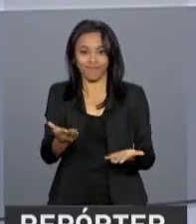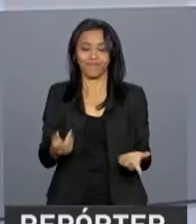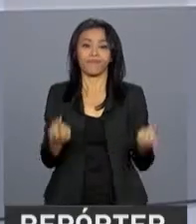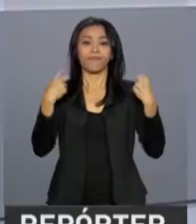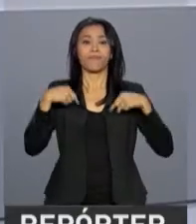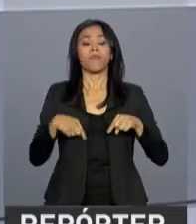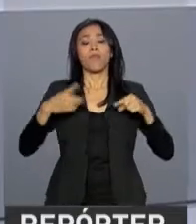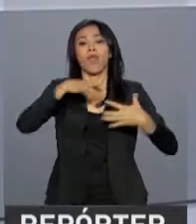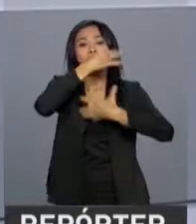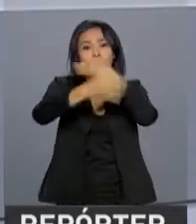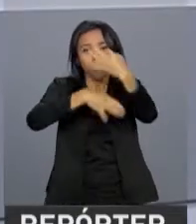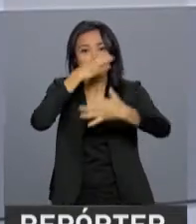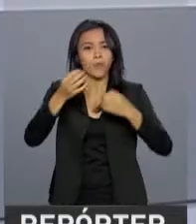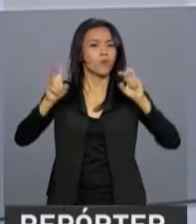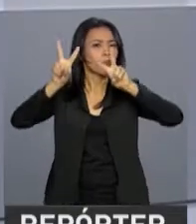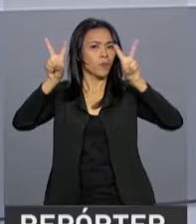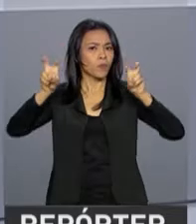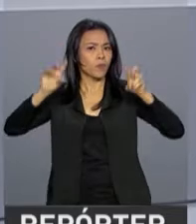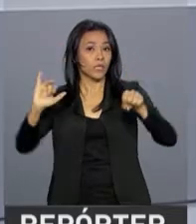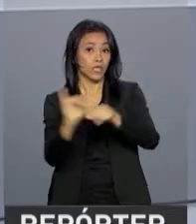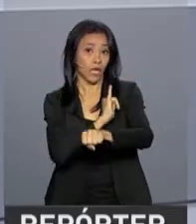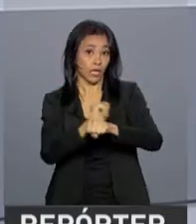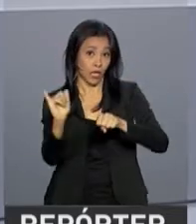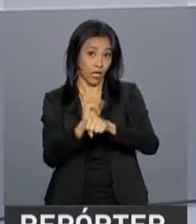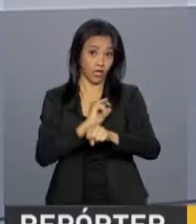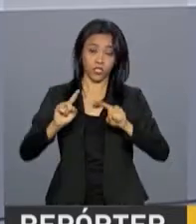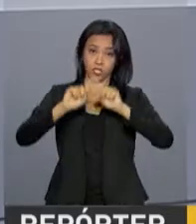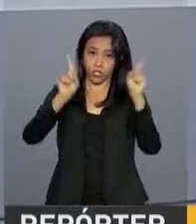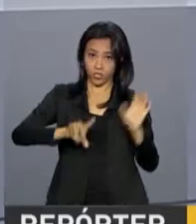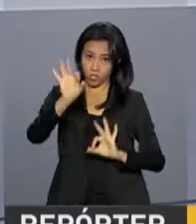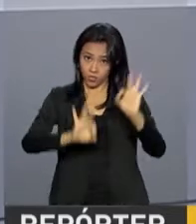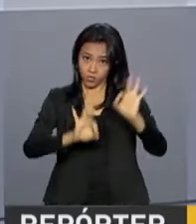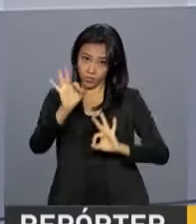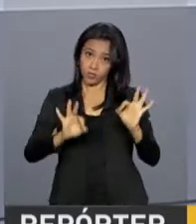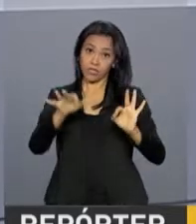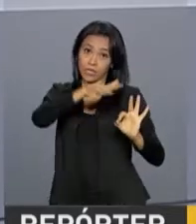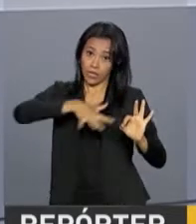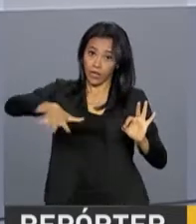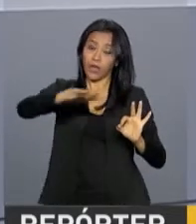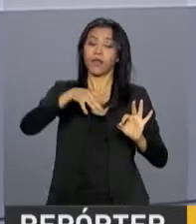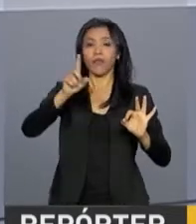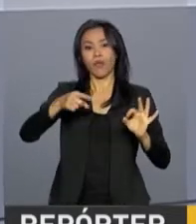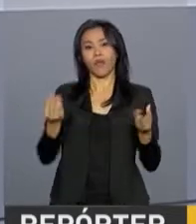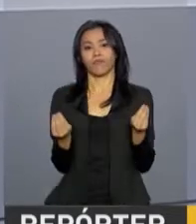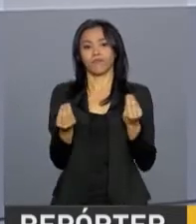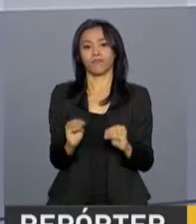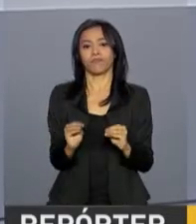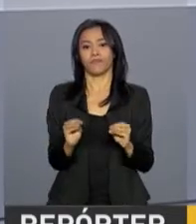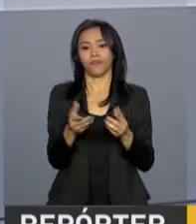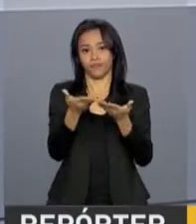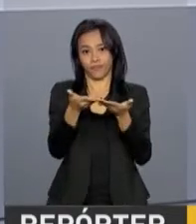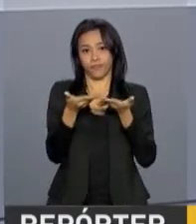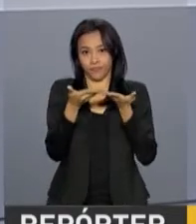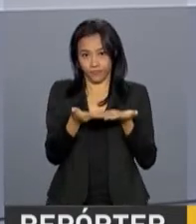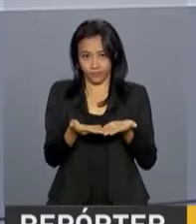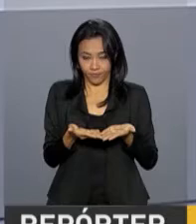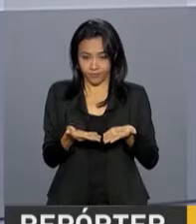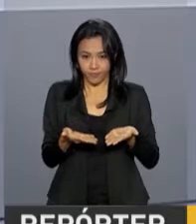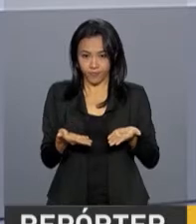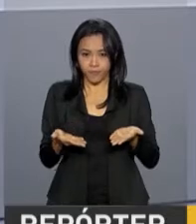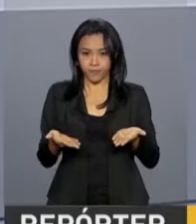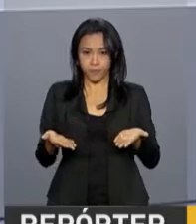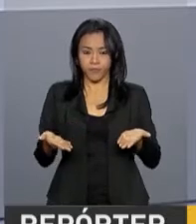consulta pública sobre a estratégia nacional de desenvolvimento econômico e social está disponível no endereço consulta pública